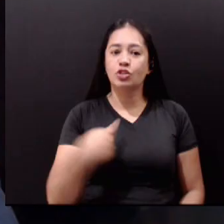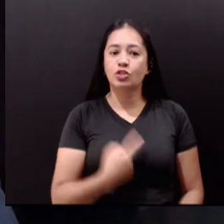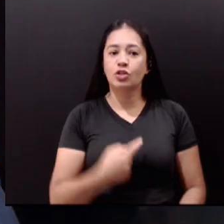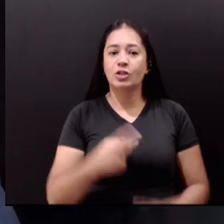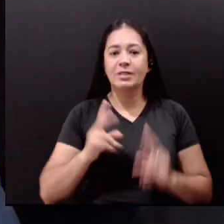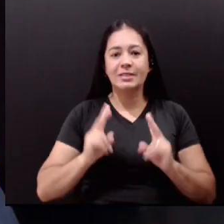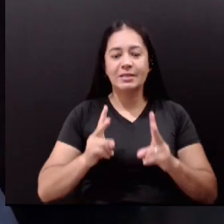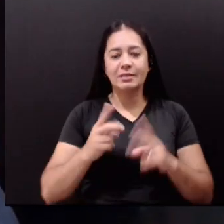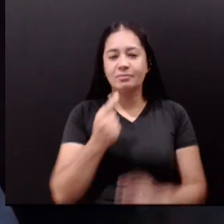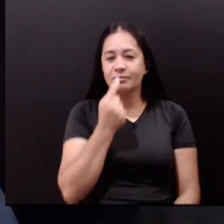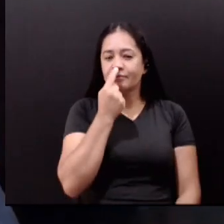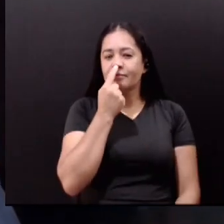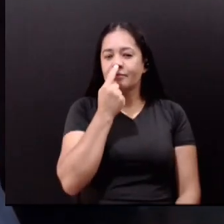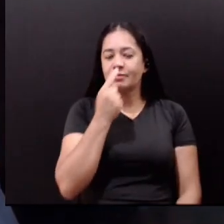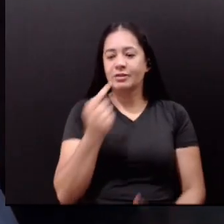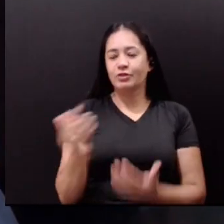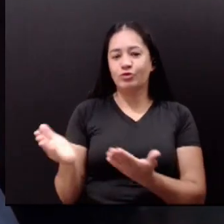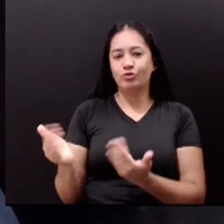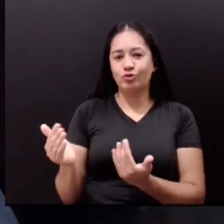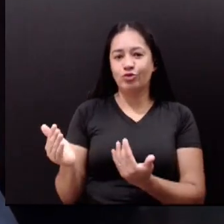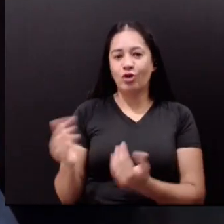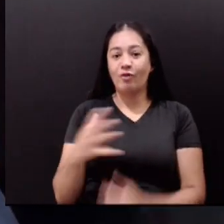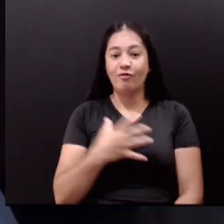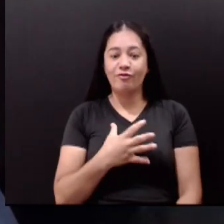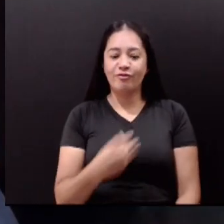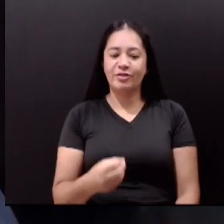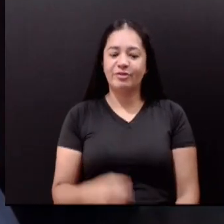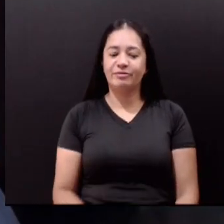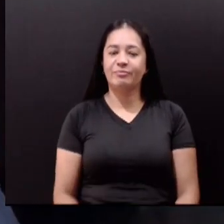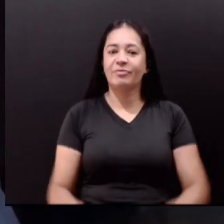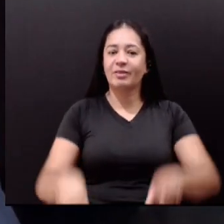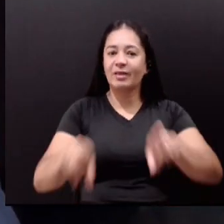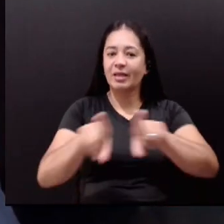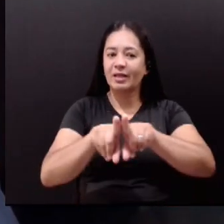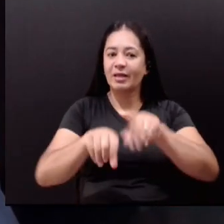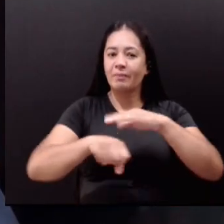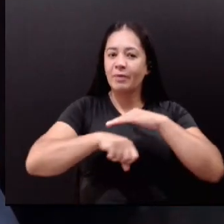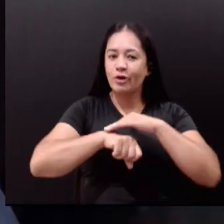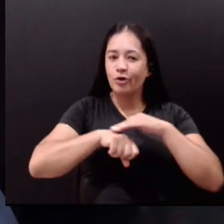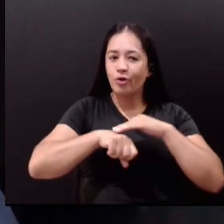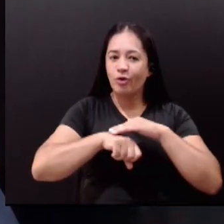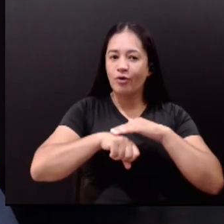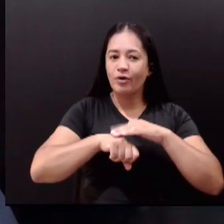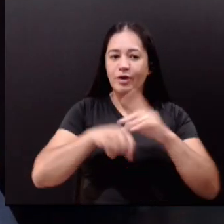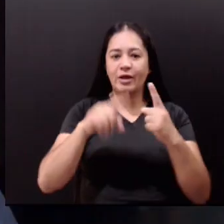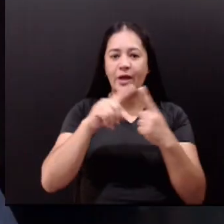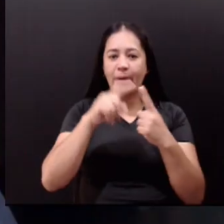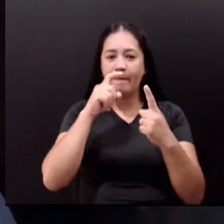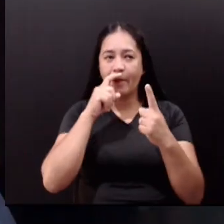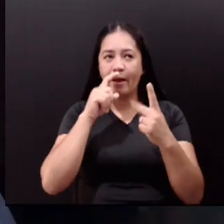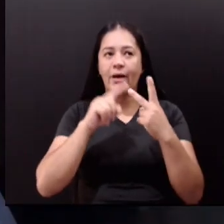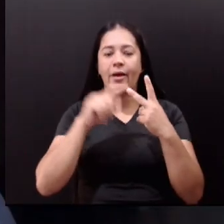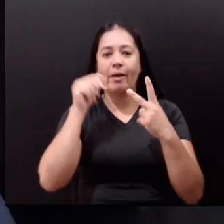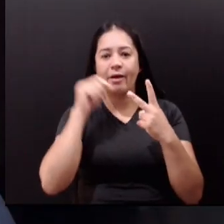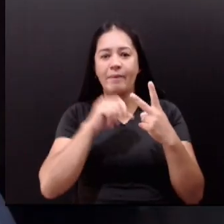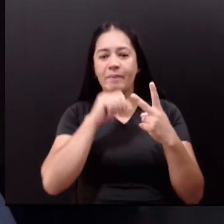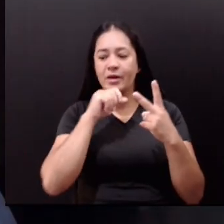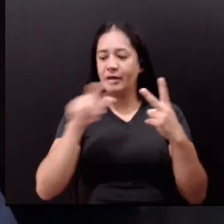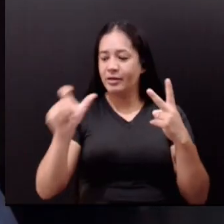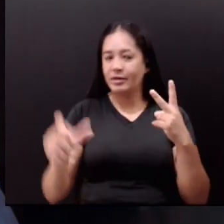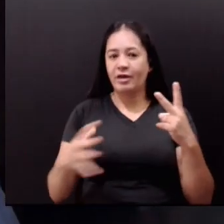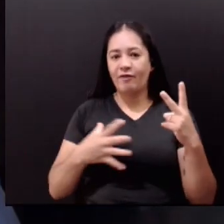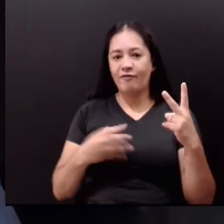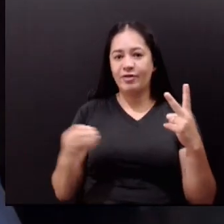jovens. E saindo um pouco desse diálogo entre pai e filho, né, mãe e filho, que é extremamente